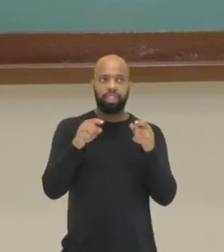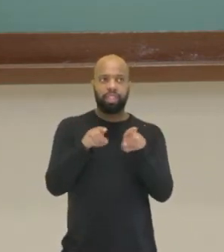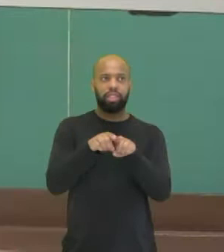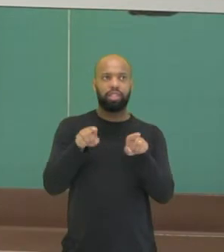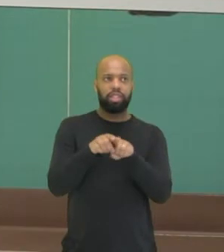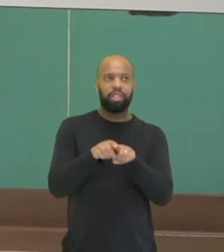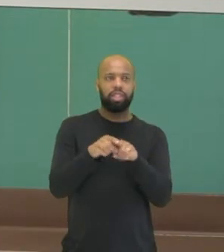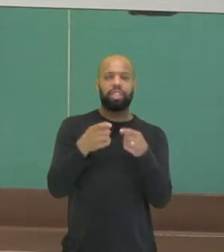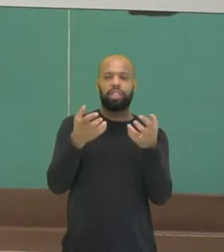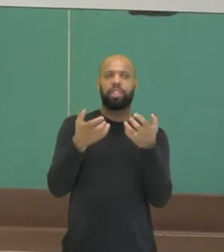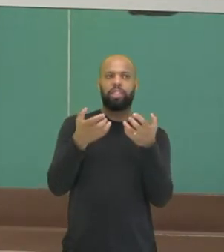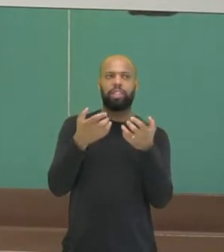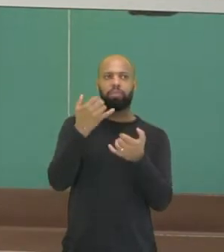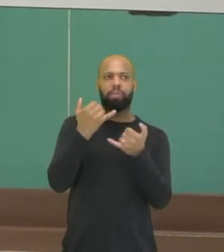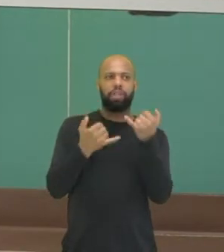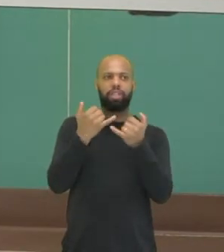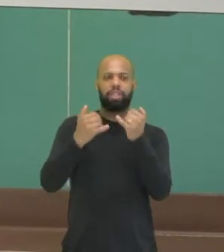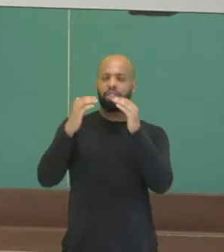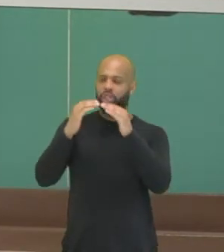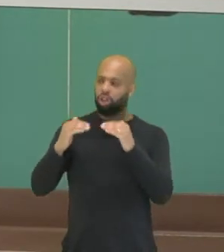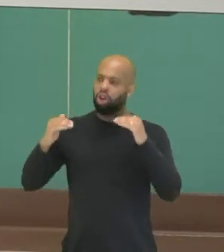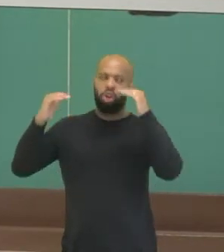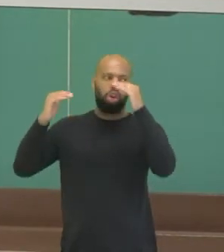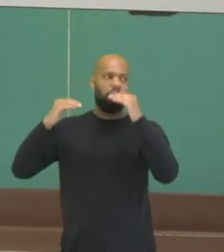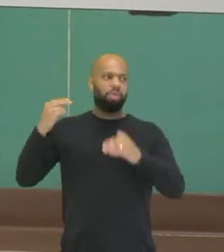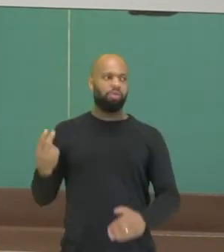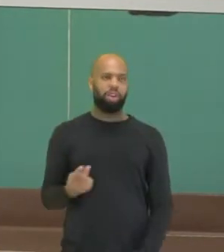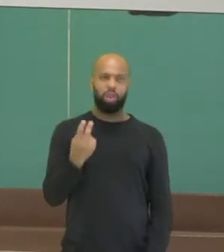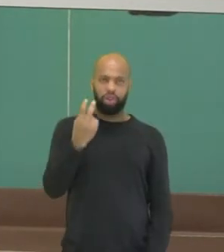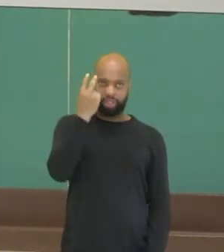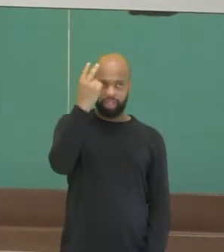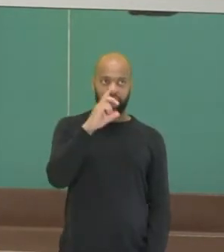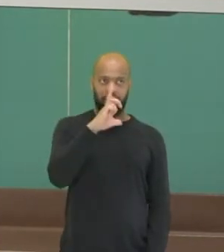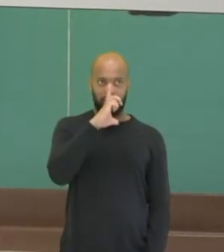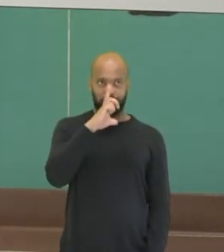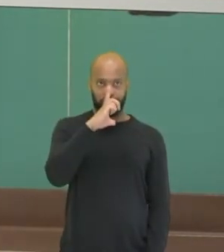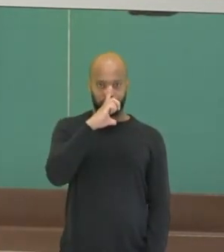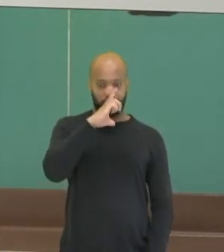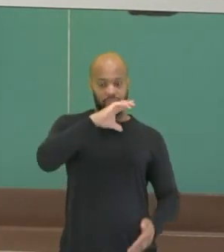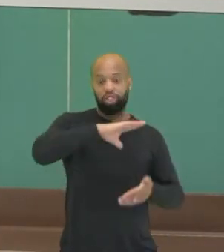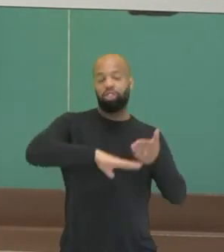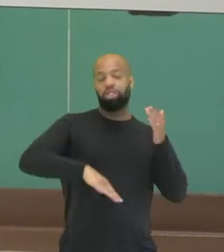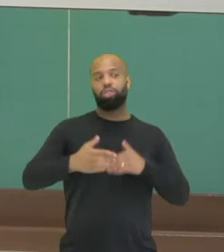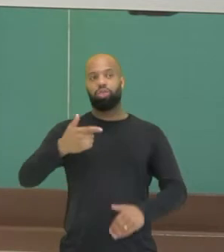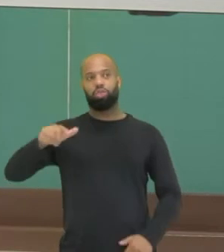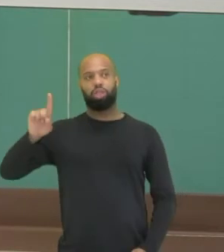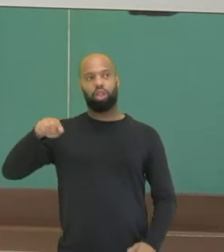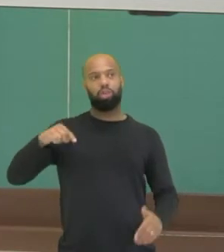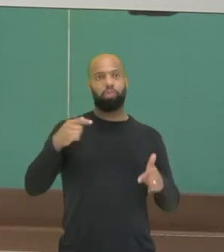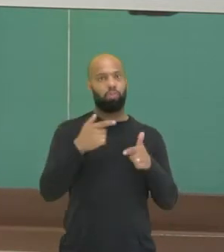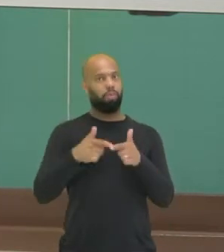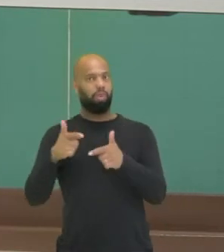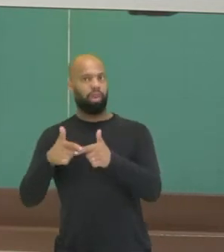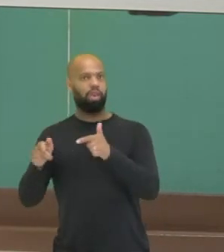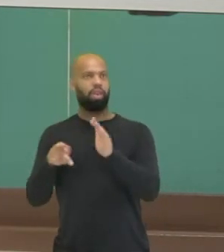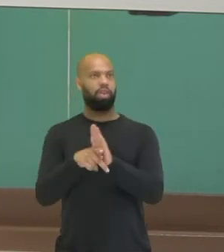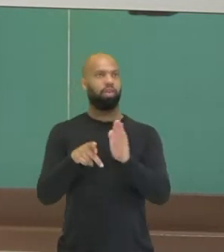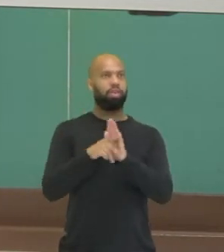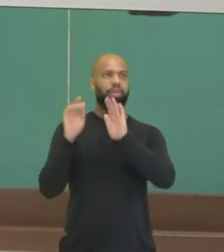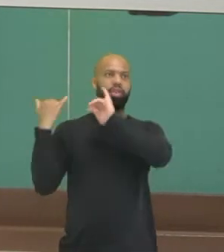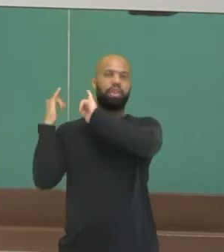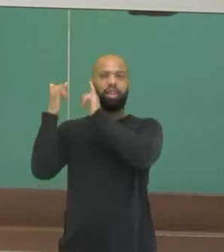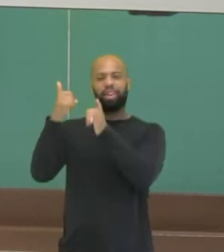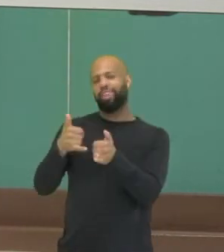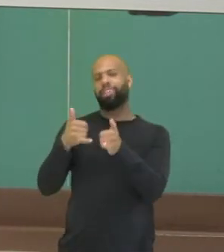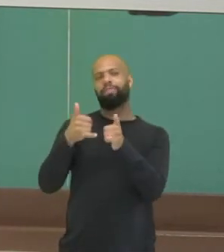de nobre, né? De valorizar os latinos e expulsar os outros. Esse é o problema da lenda, ela não conta muito